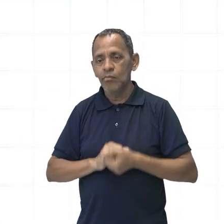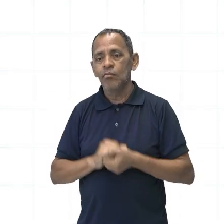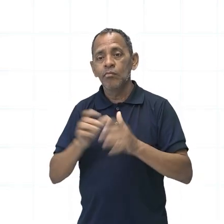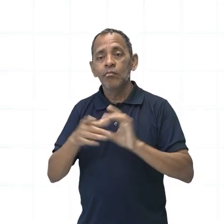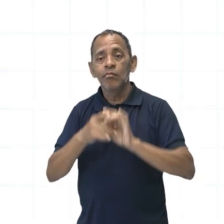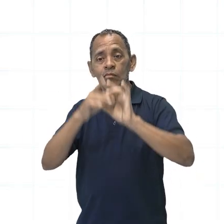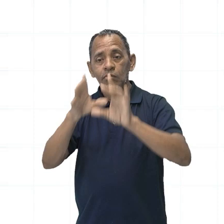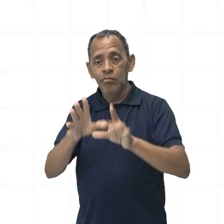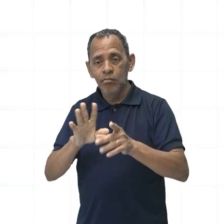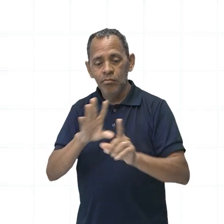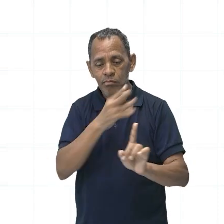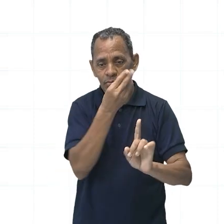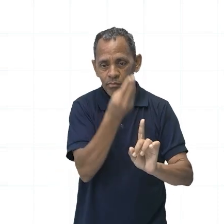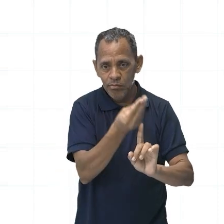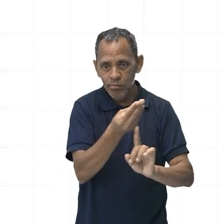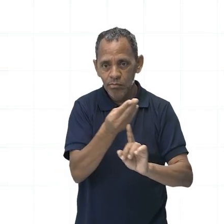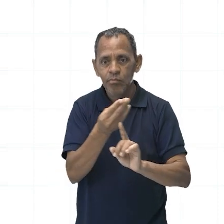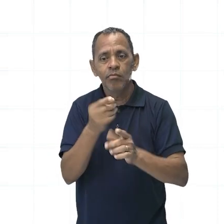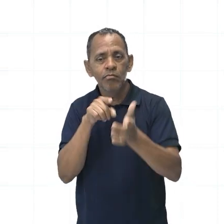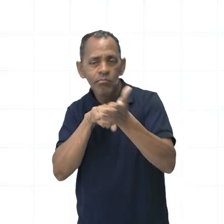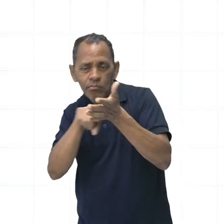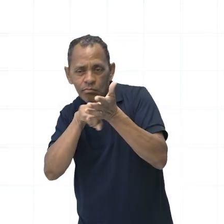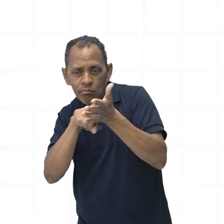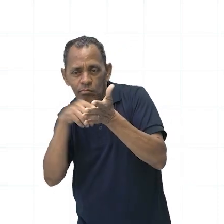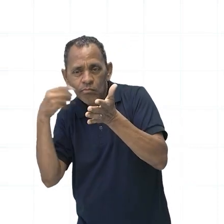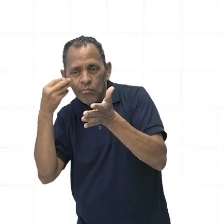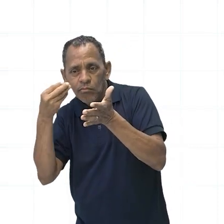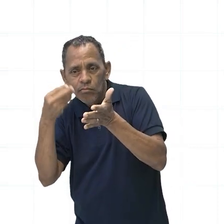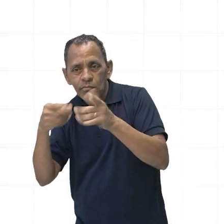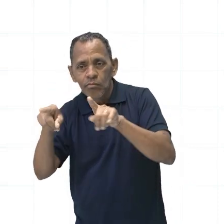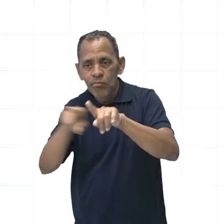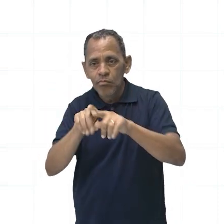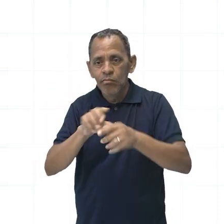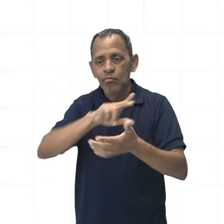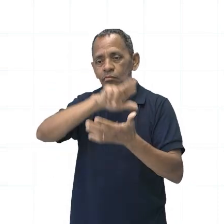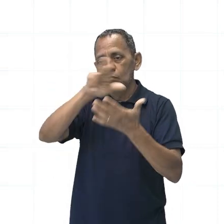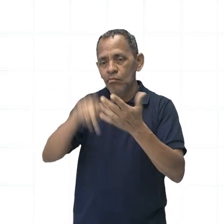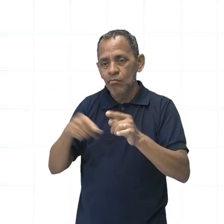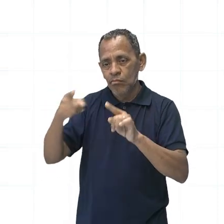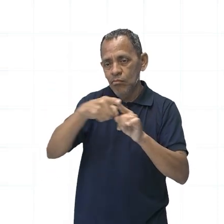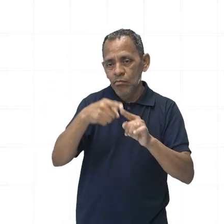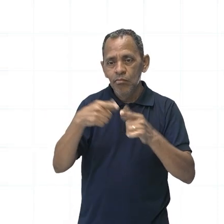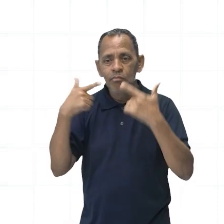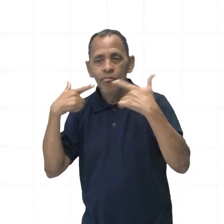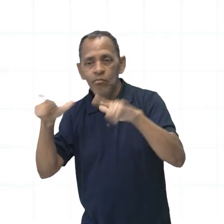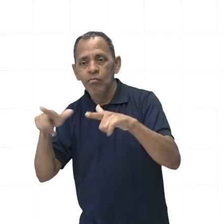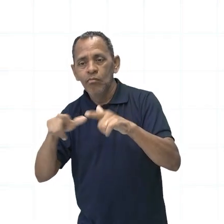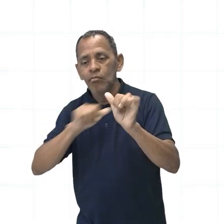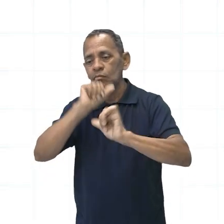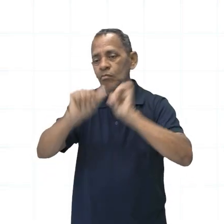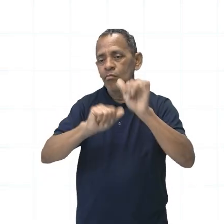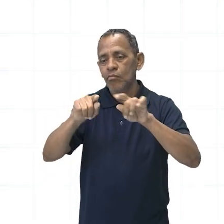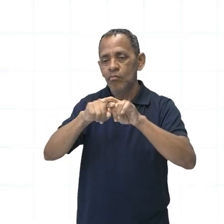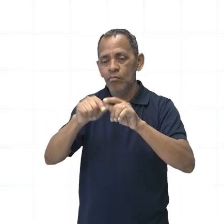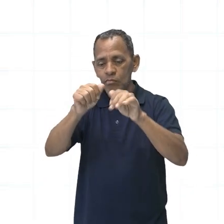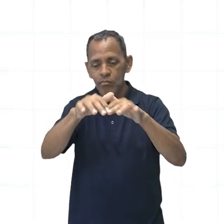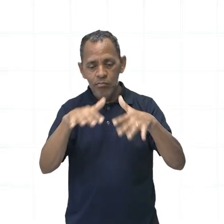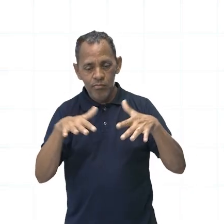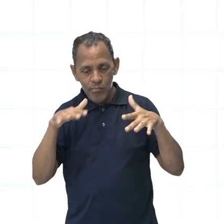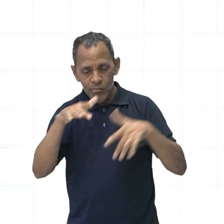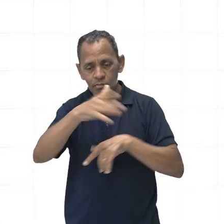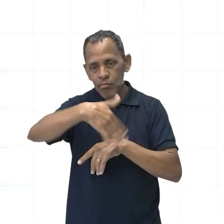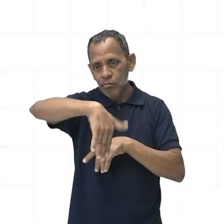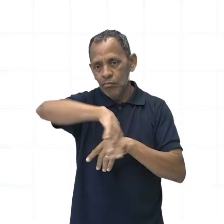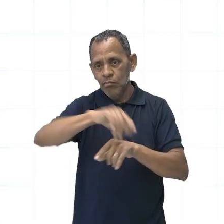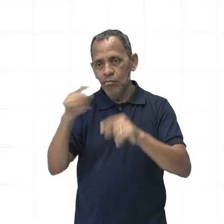os atores explorem as diversas formas de linguagem, transformando o palco em um espaço